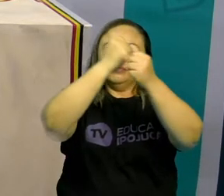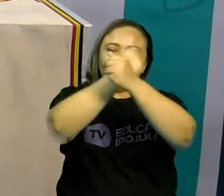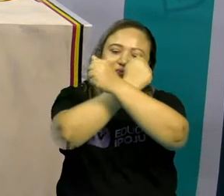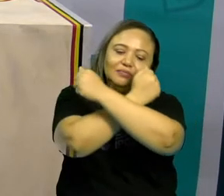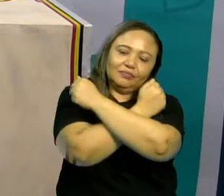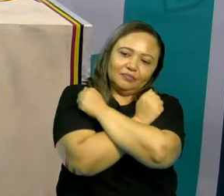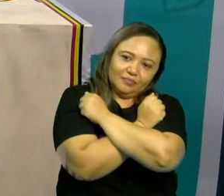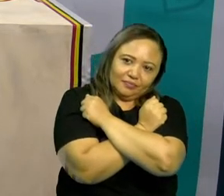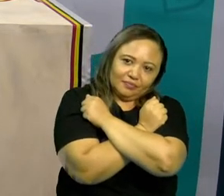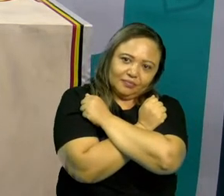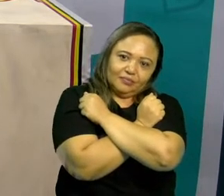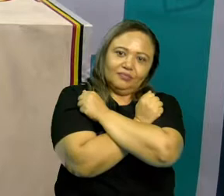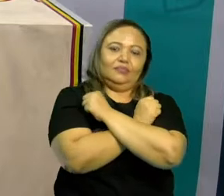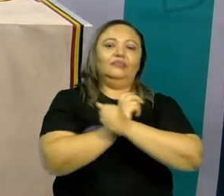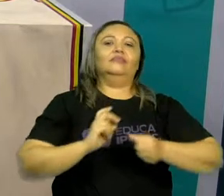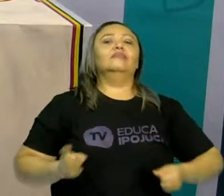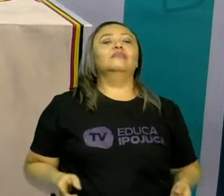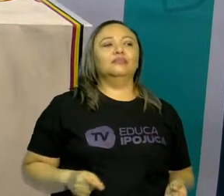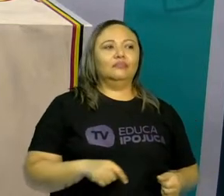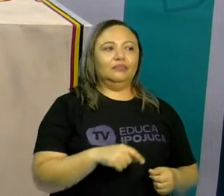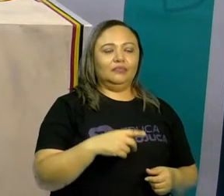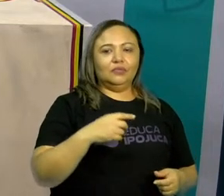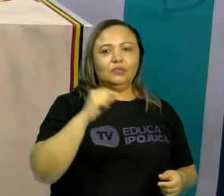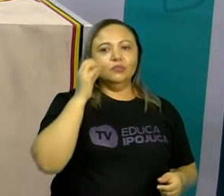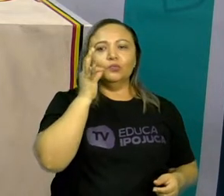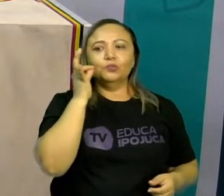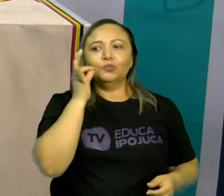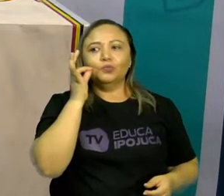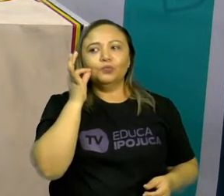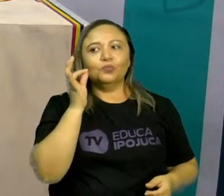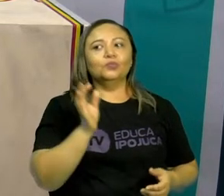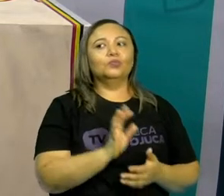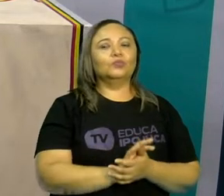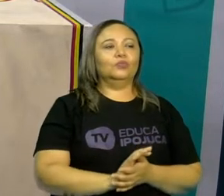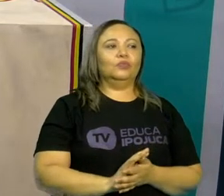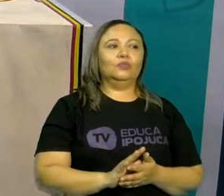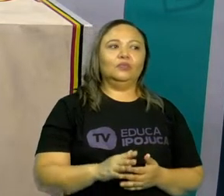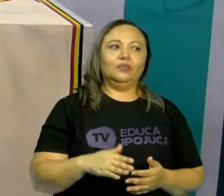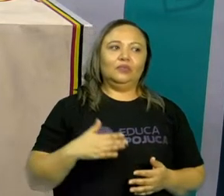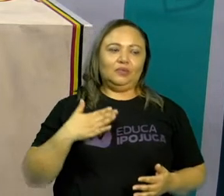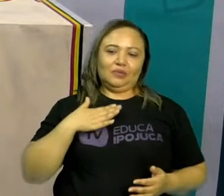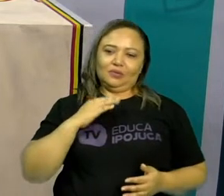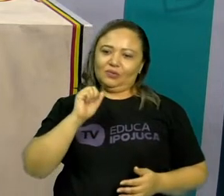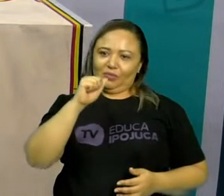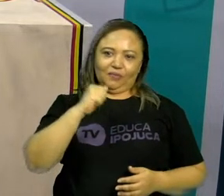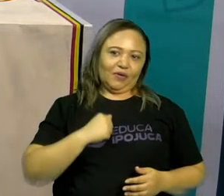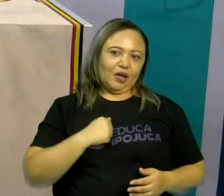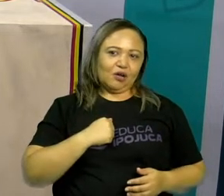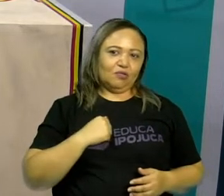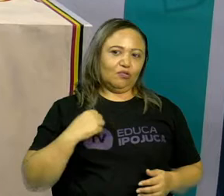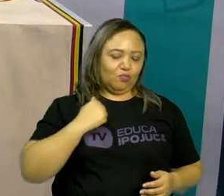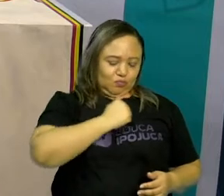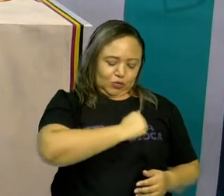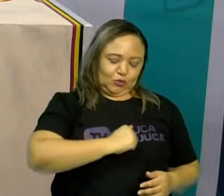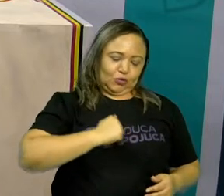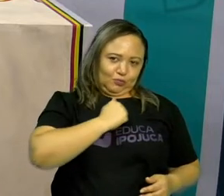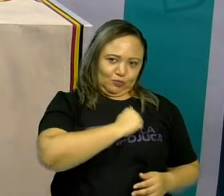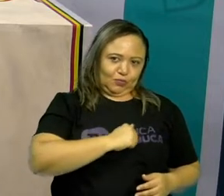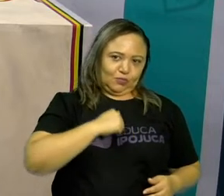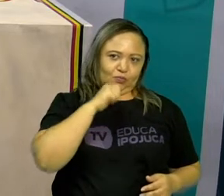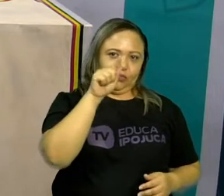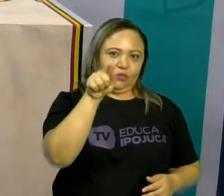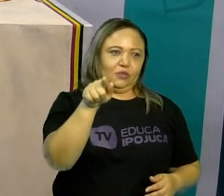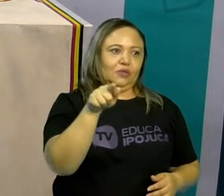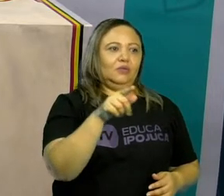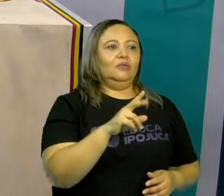abraço bem gostoso e o Ratinho falou para Rafinha eu estava com tanta saudade de você